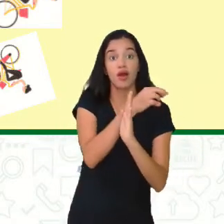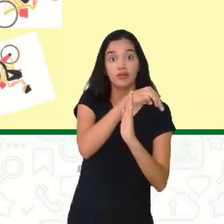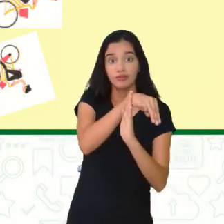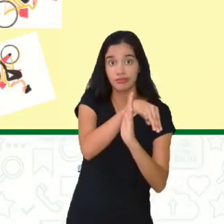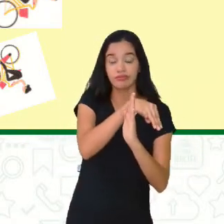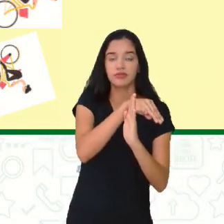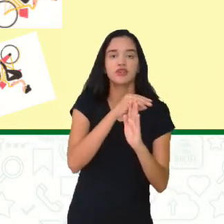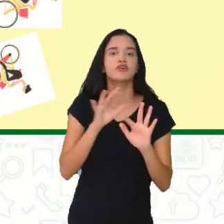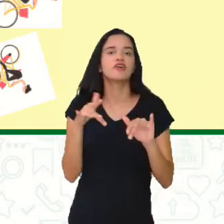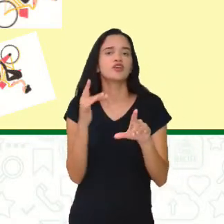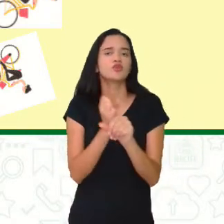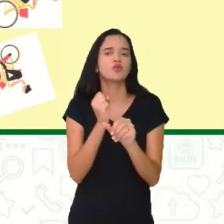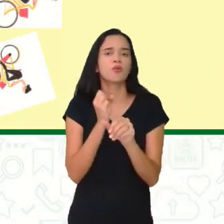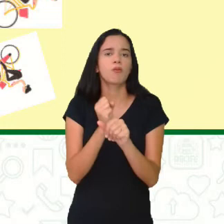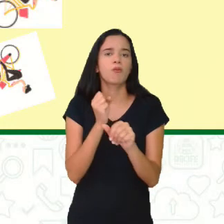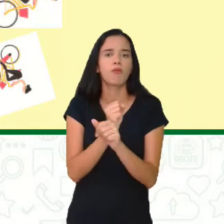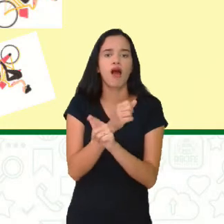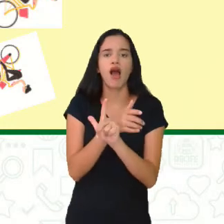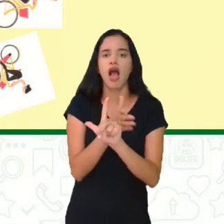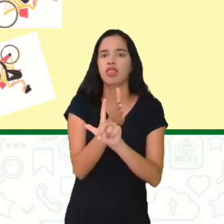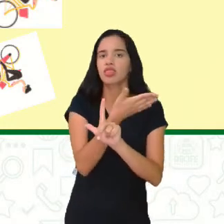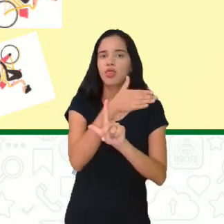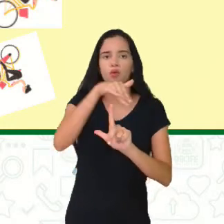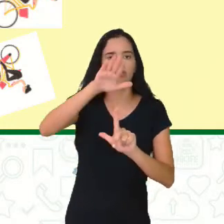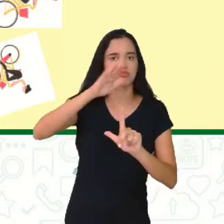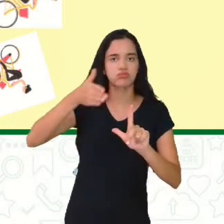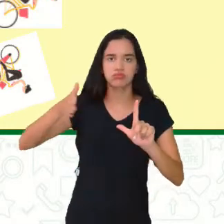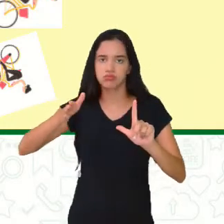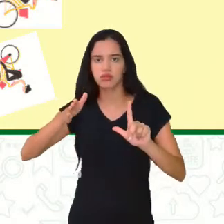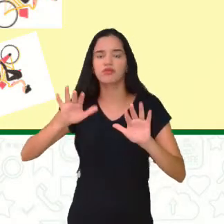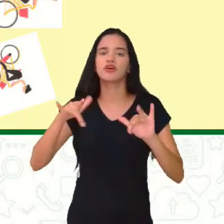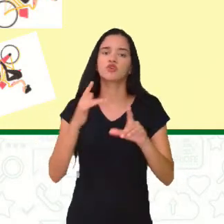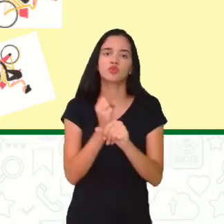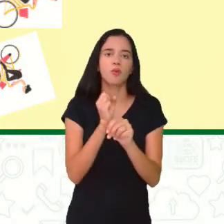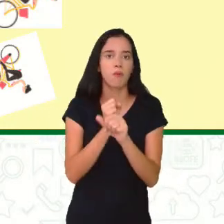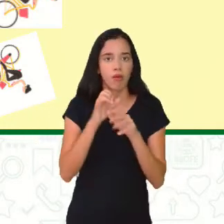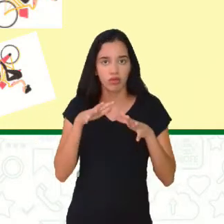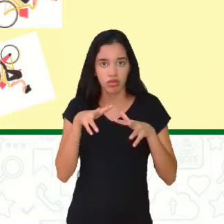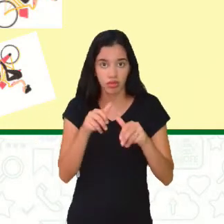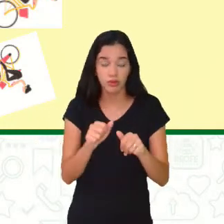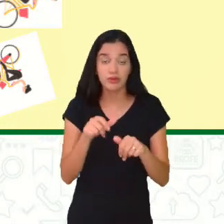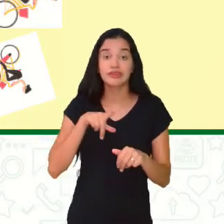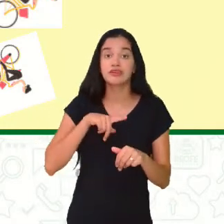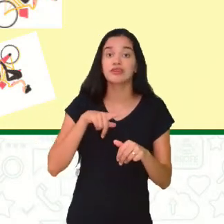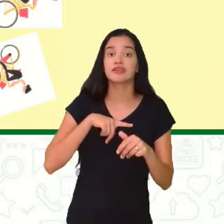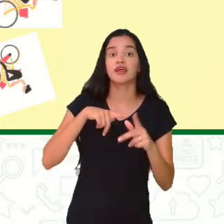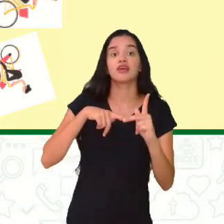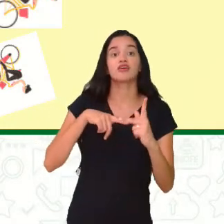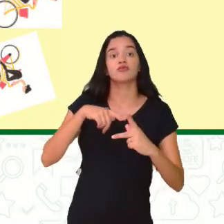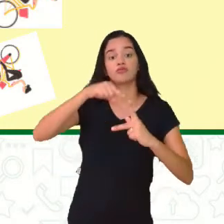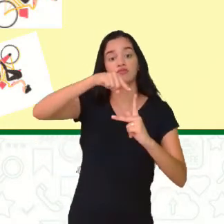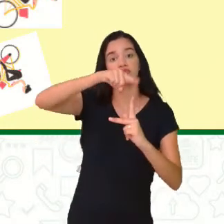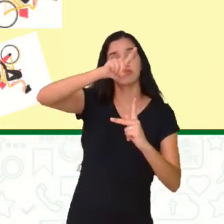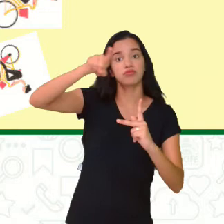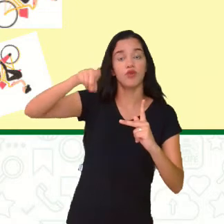exatamente todos os lados. E a gente vai ter o perímetro. O perímetro